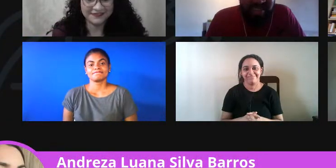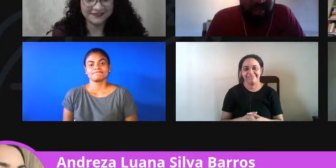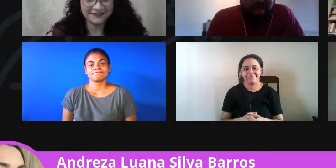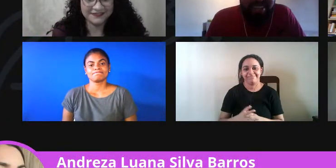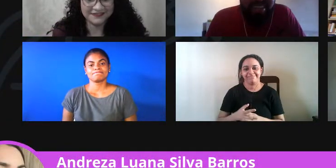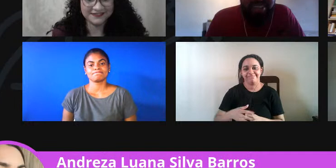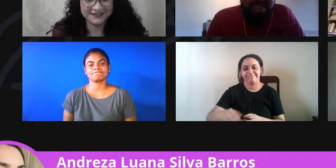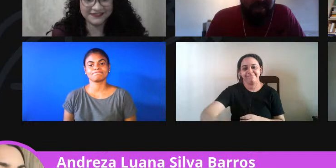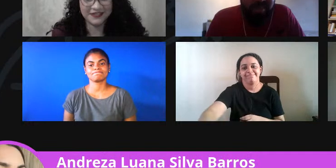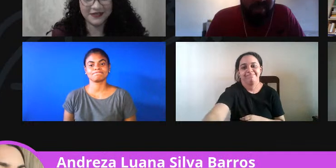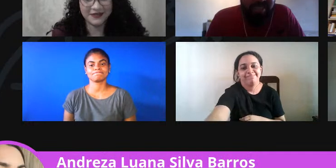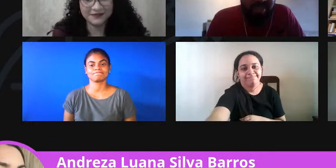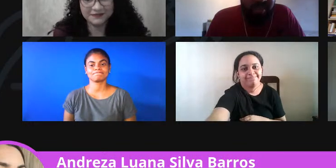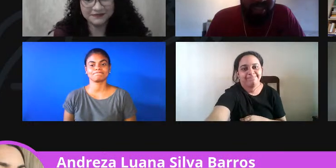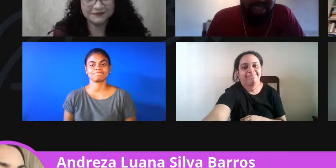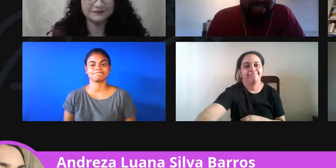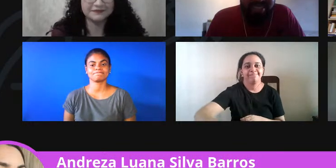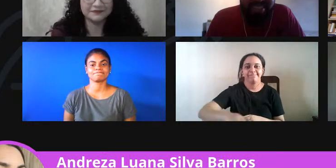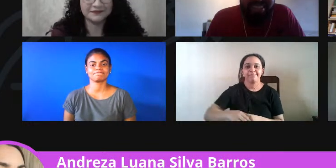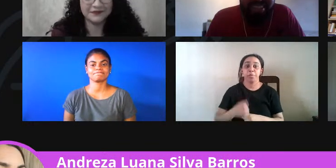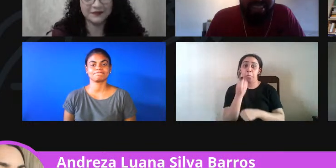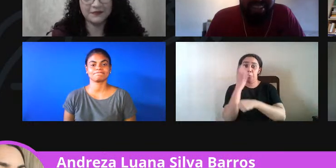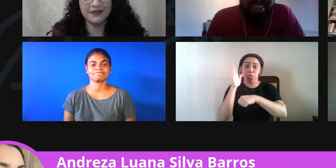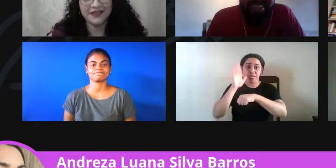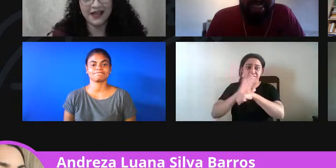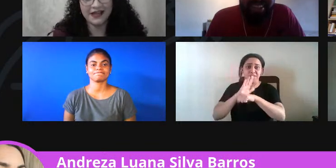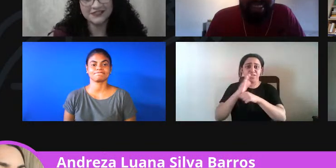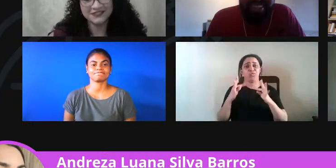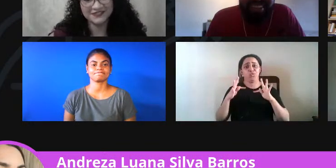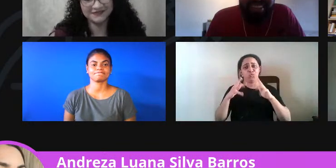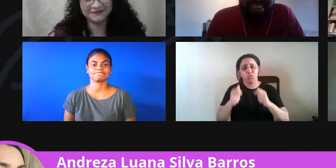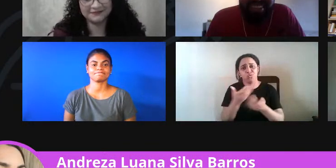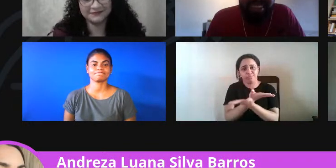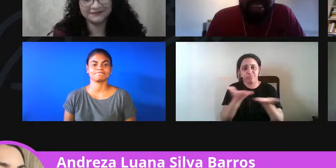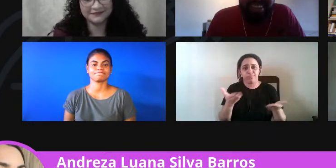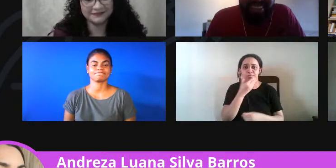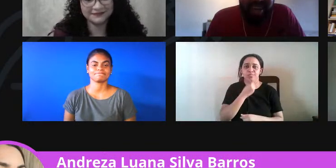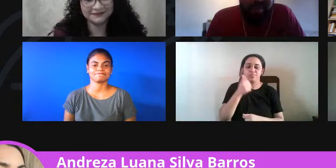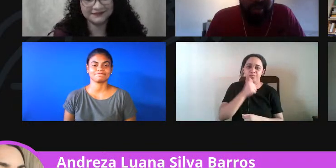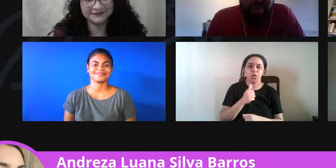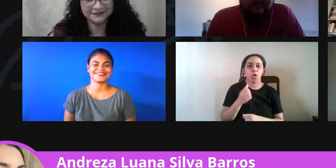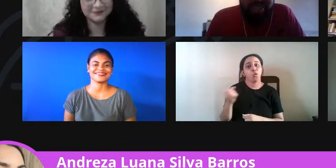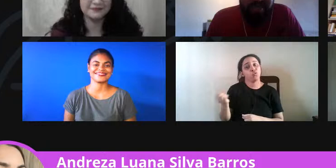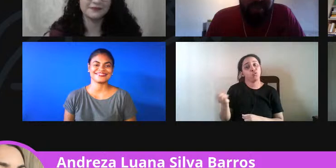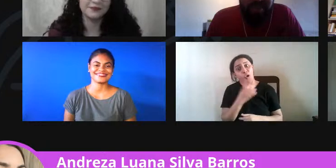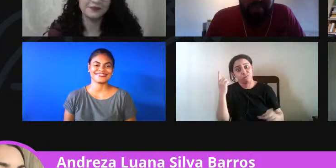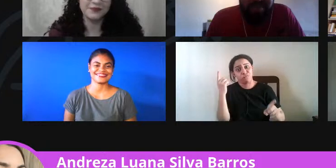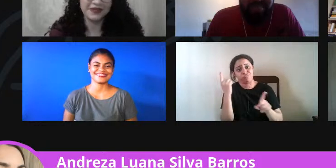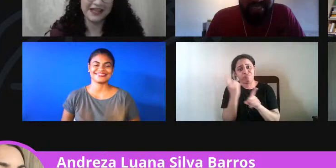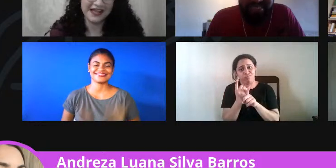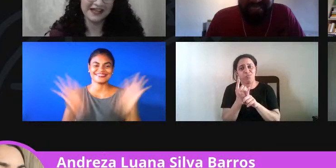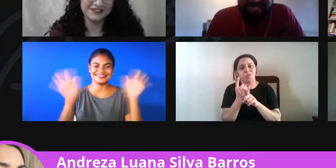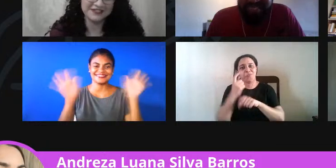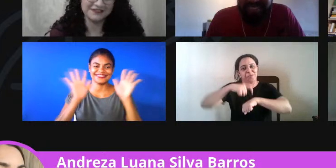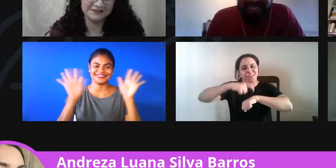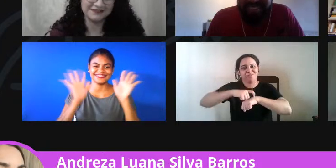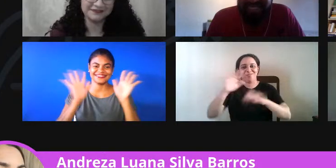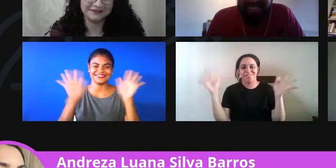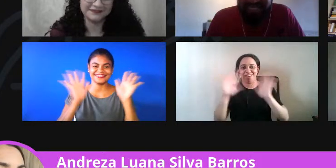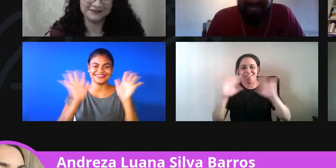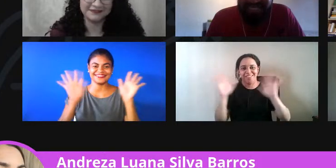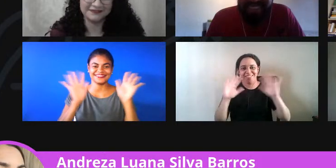Então é isso, gente. Boa tarde a todos. Todas. Boa tarde a todos. Até uma próxima oportunidade, né? Se Deus quiser. Tchau, tchau. Boa tarde.